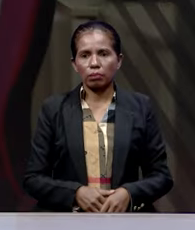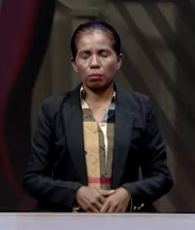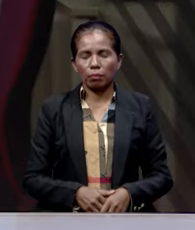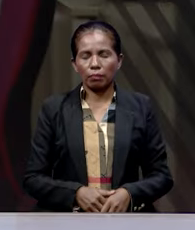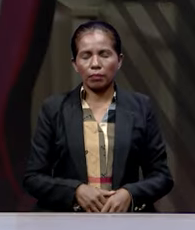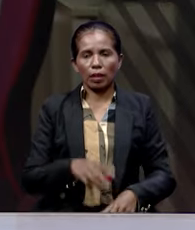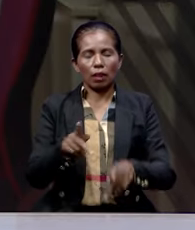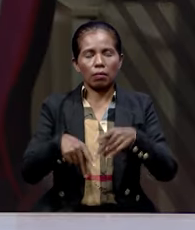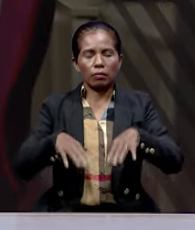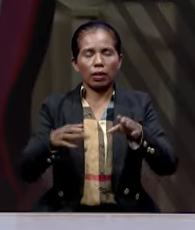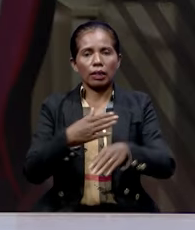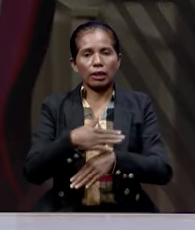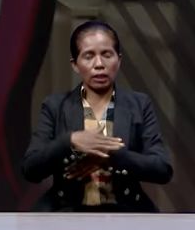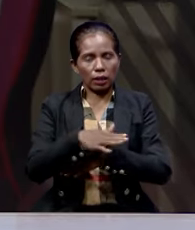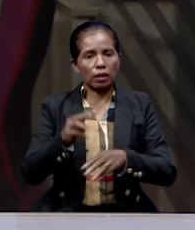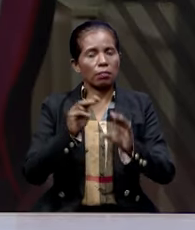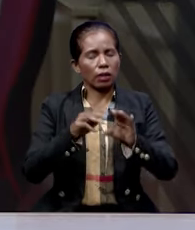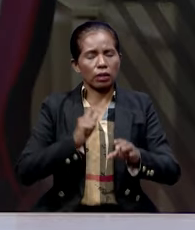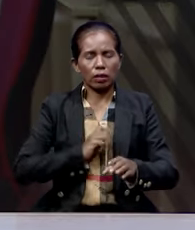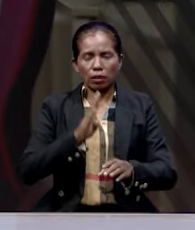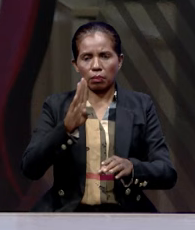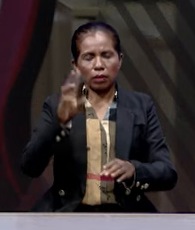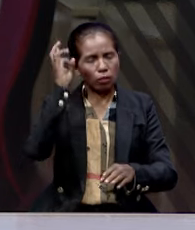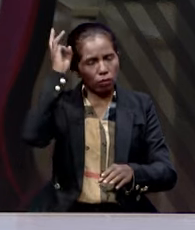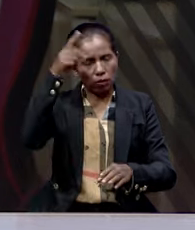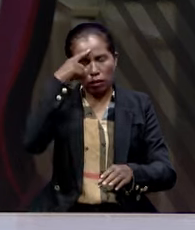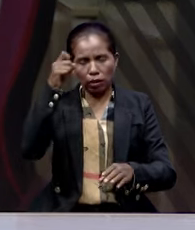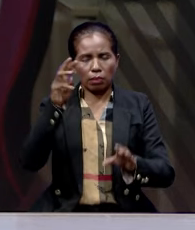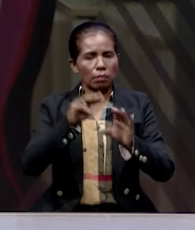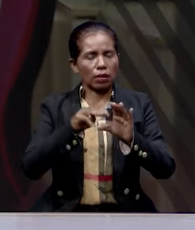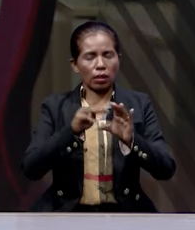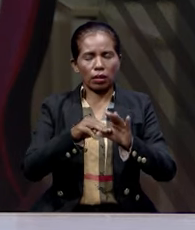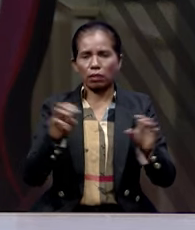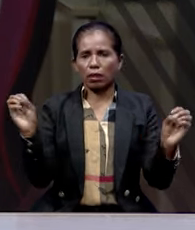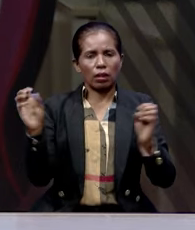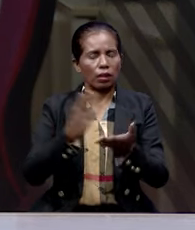Vendedor ikan ia mercado TV se preocupa também com esta mercado lá ia higiene.